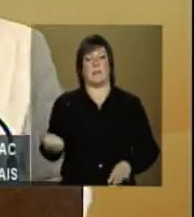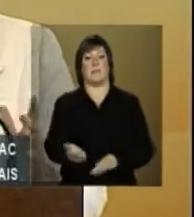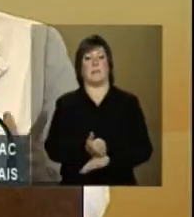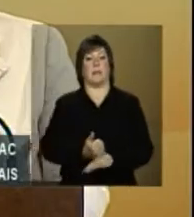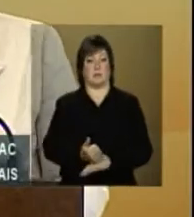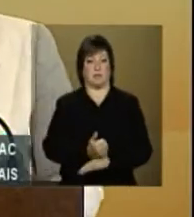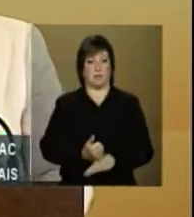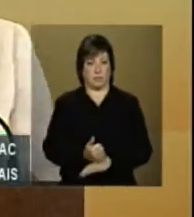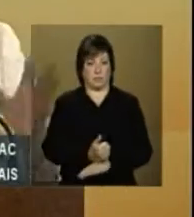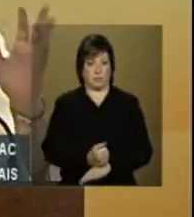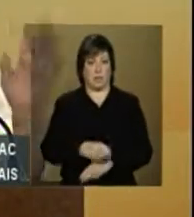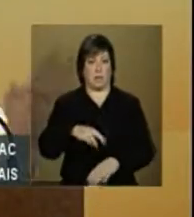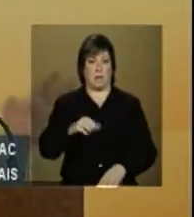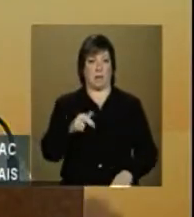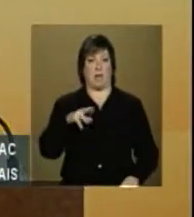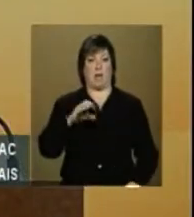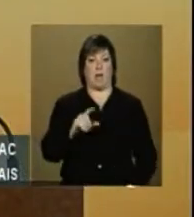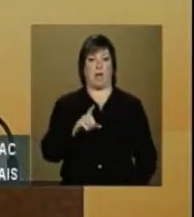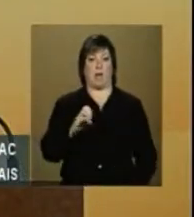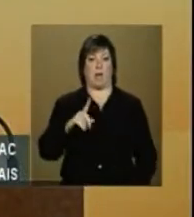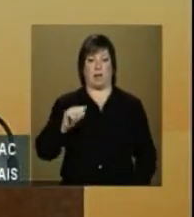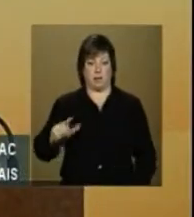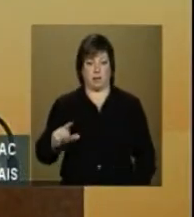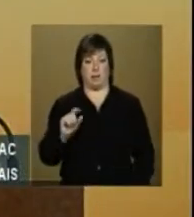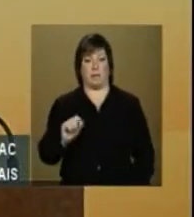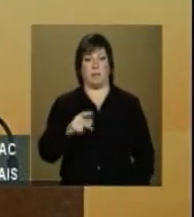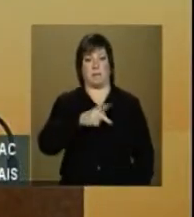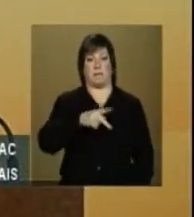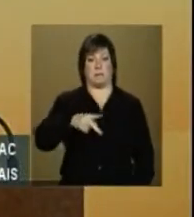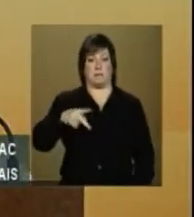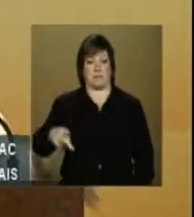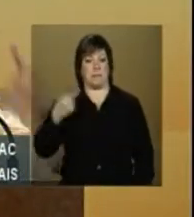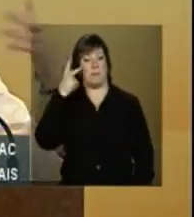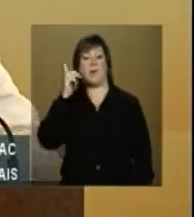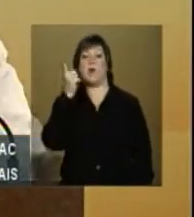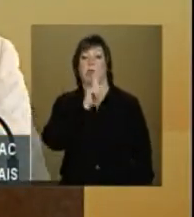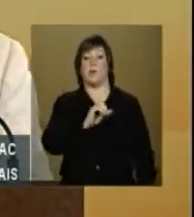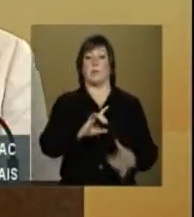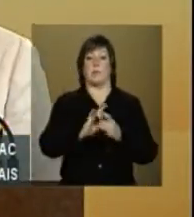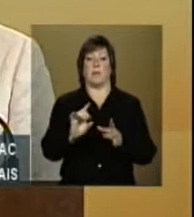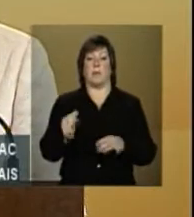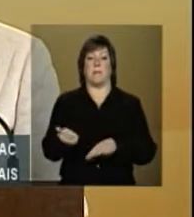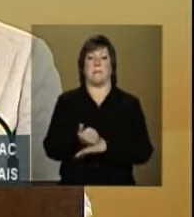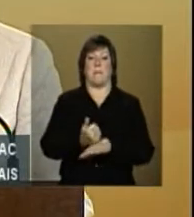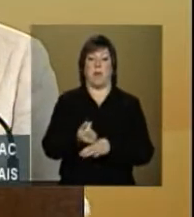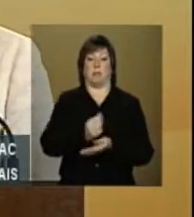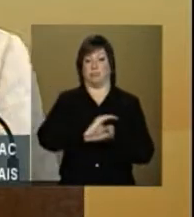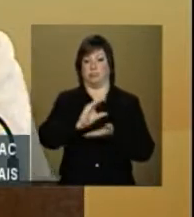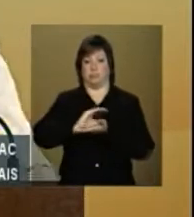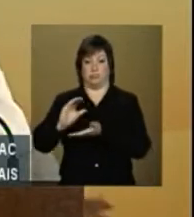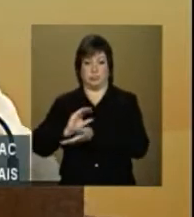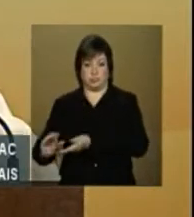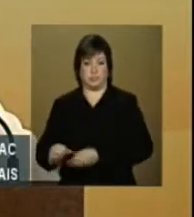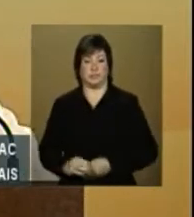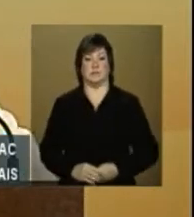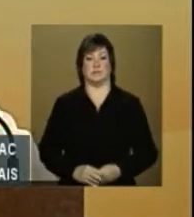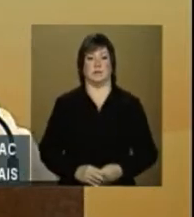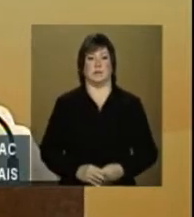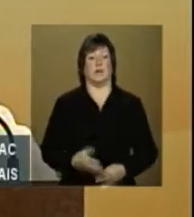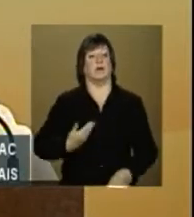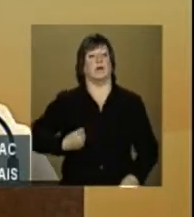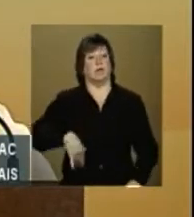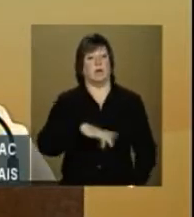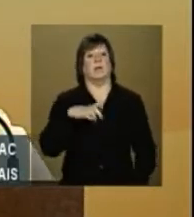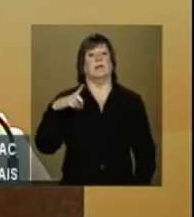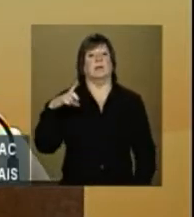melhoramos o marco legal das PPPs para permitir maior nível de investimento. Estamos